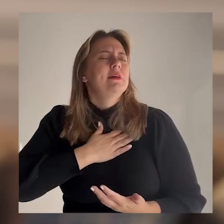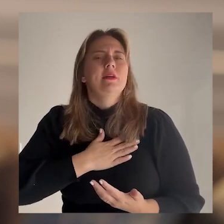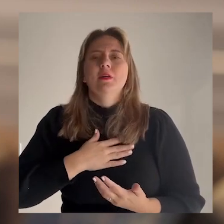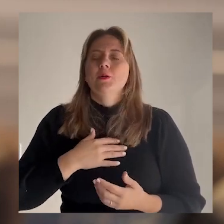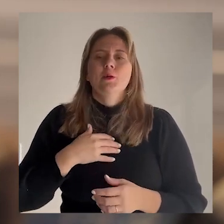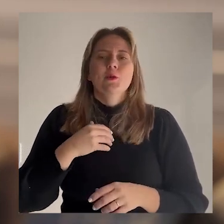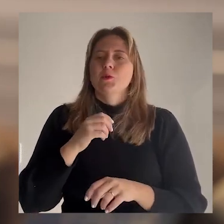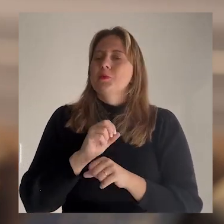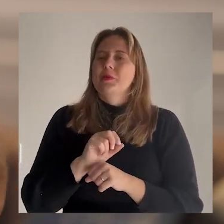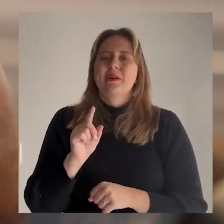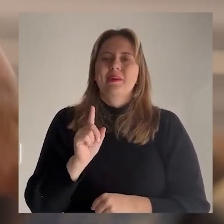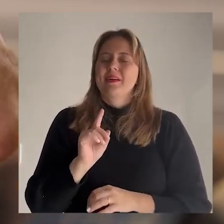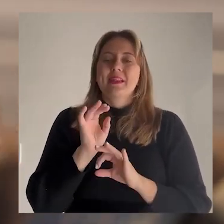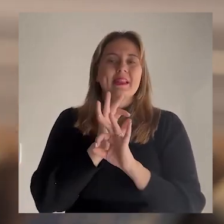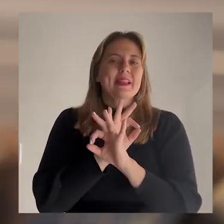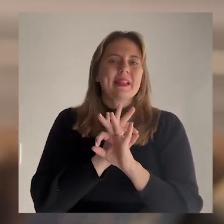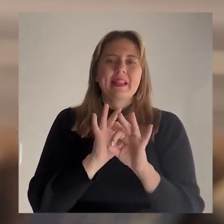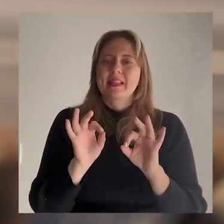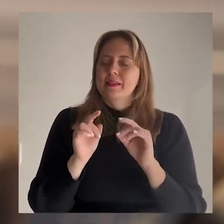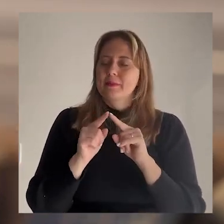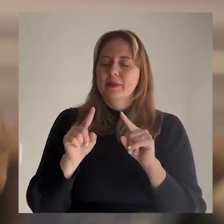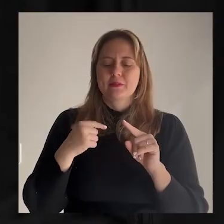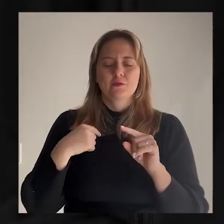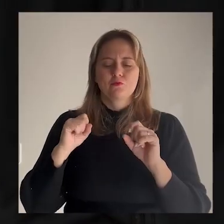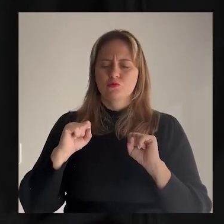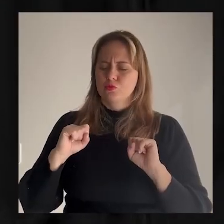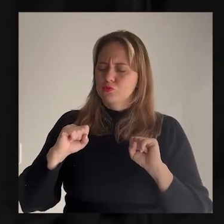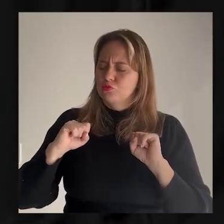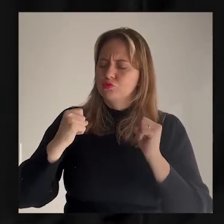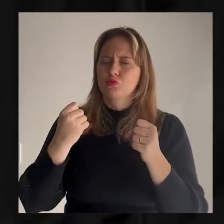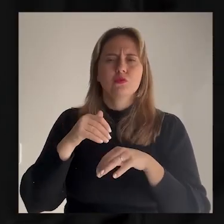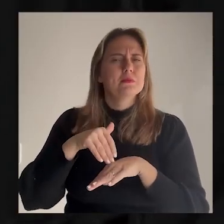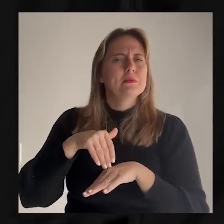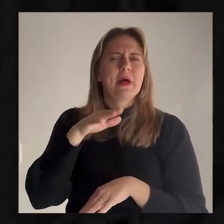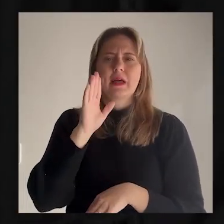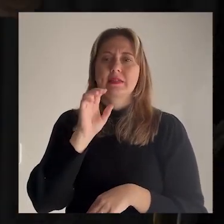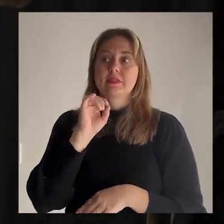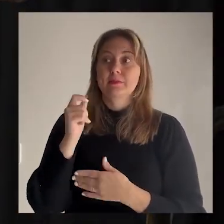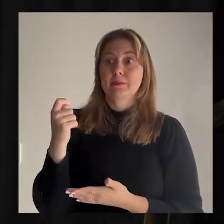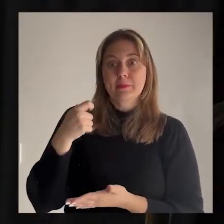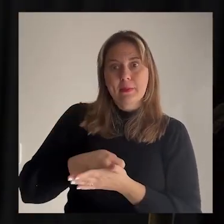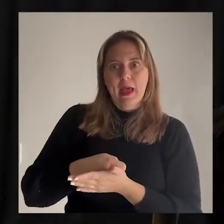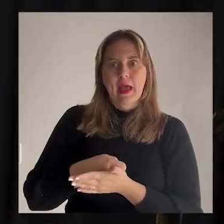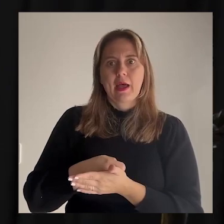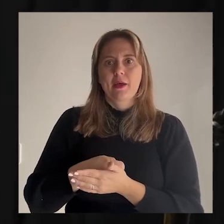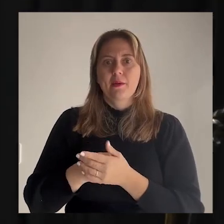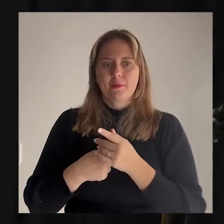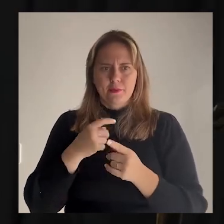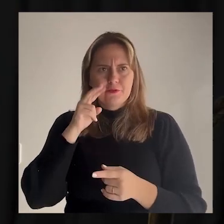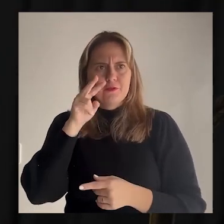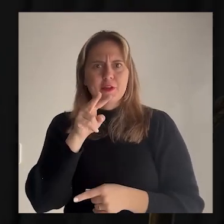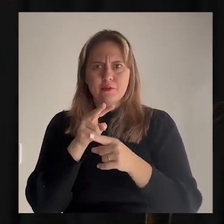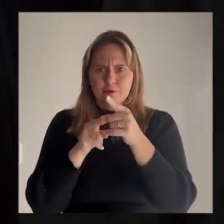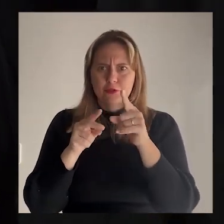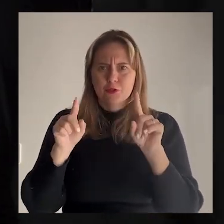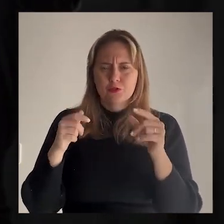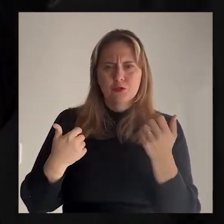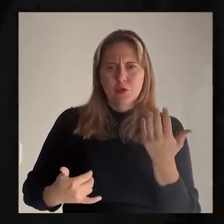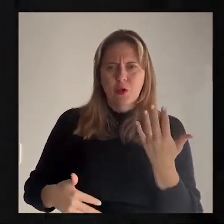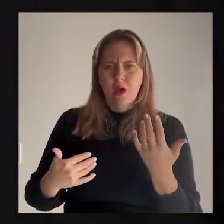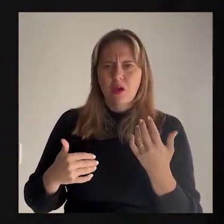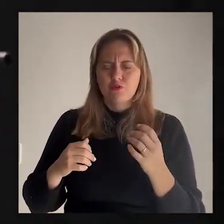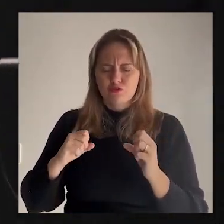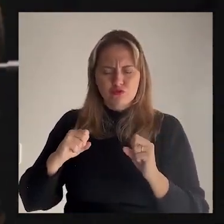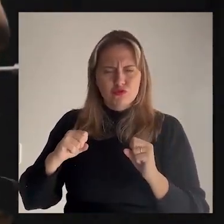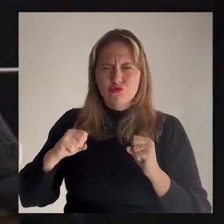esperar nada, mas eu sempre dando o meu máximo quando eu tô em cima do palco. Se alguém paga pra te ver tocar, tu tem que dar o